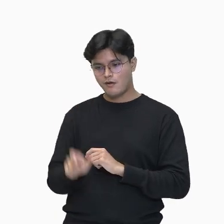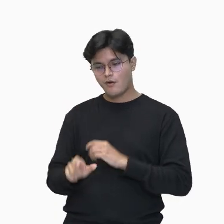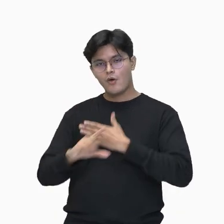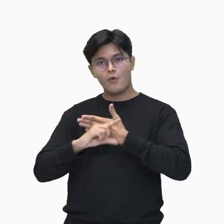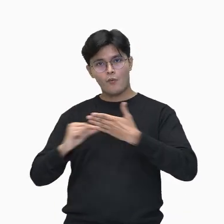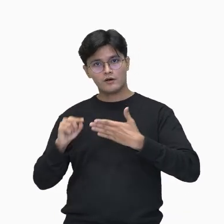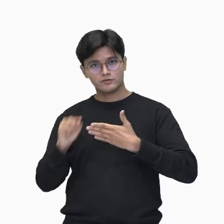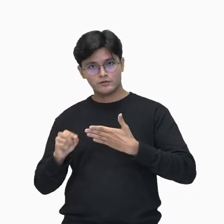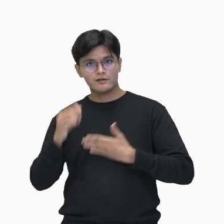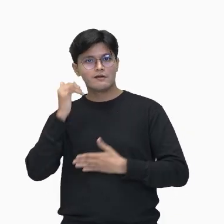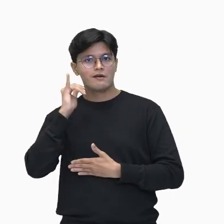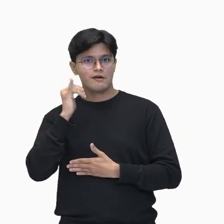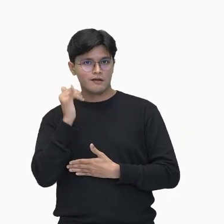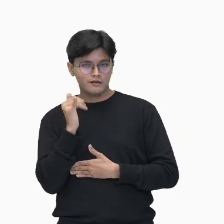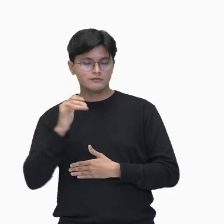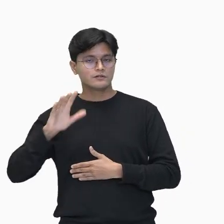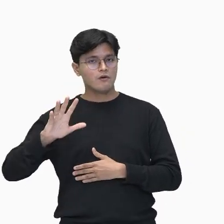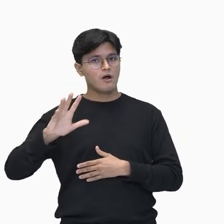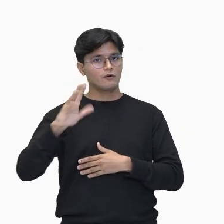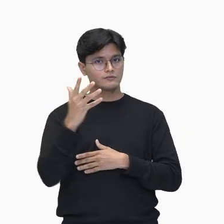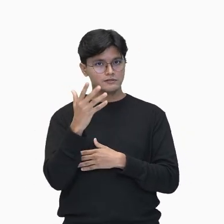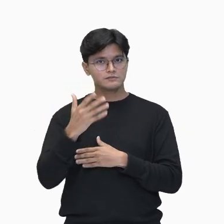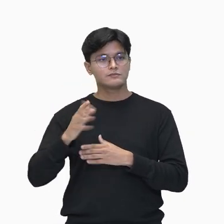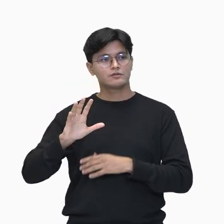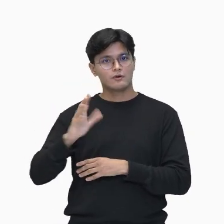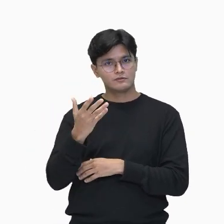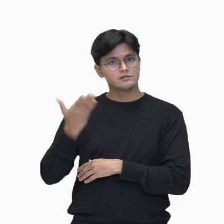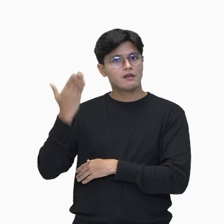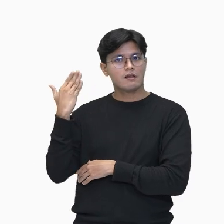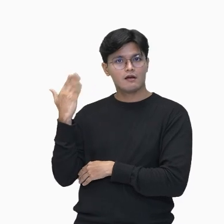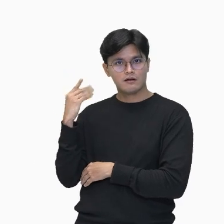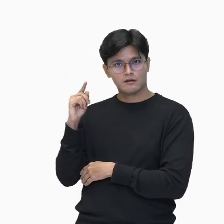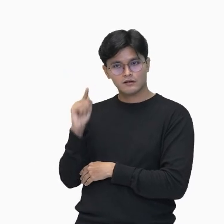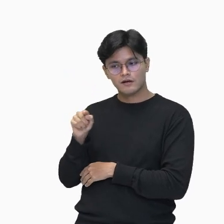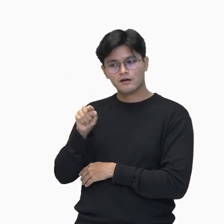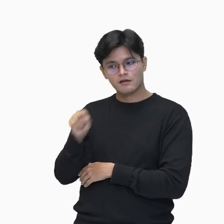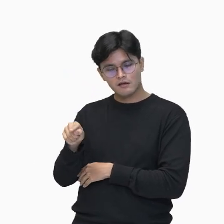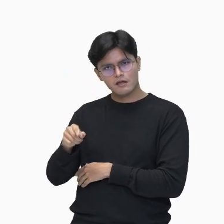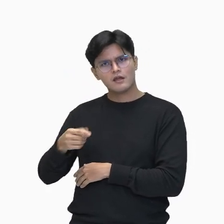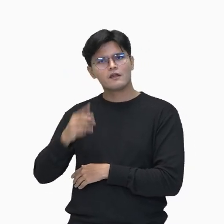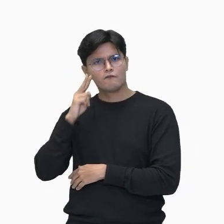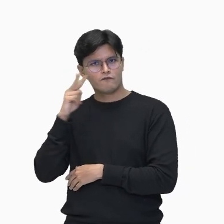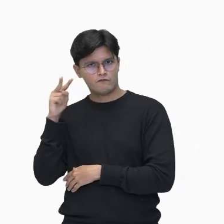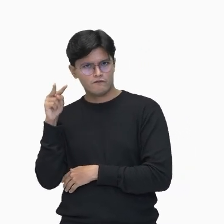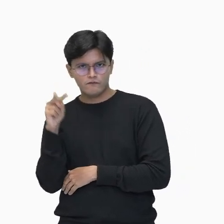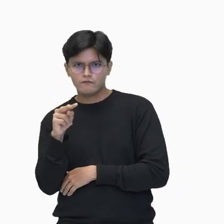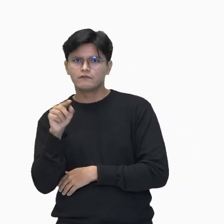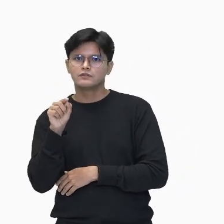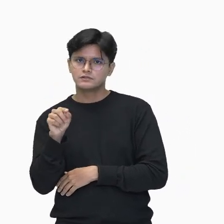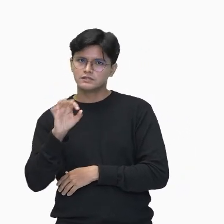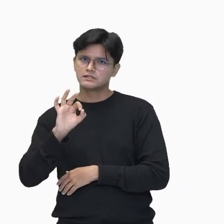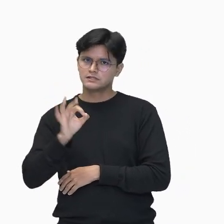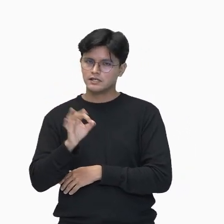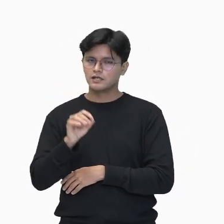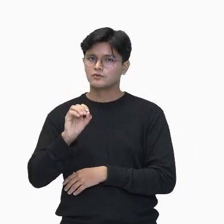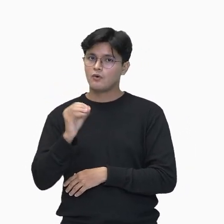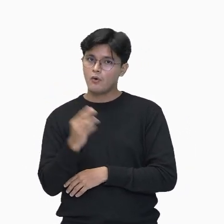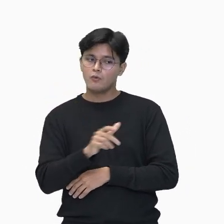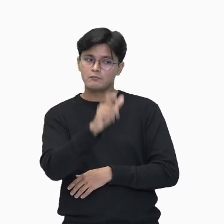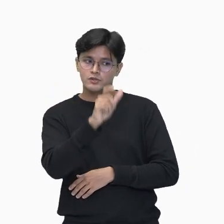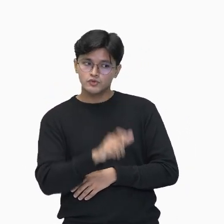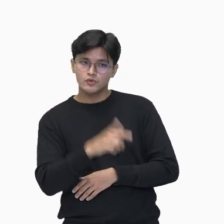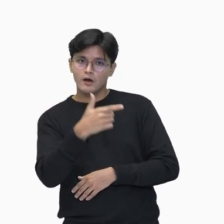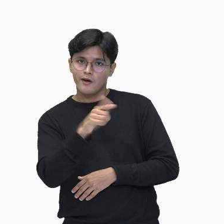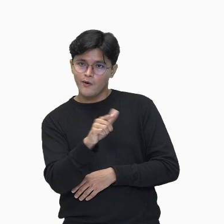passou né durante algo que ele estava presente ou alguém contou né mas por isso que a